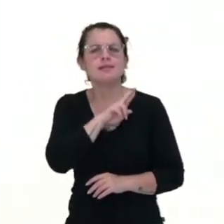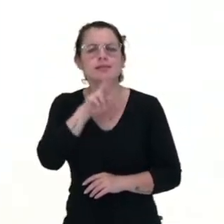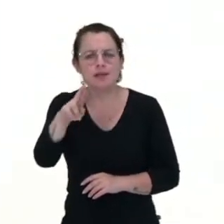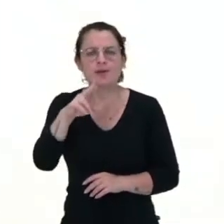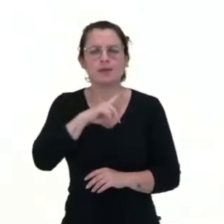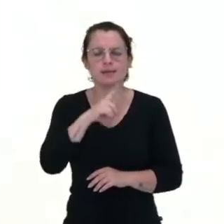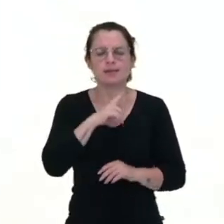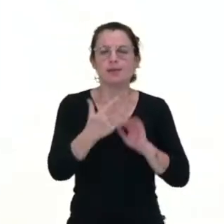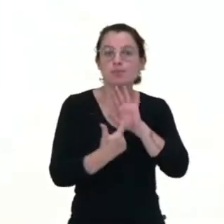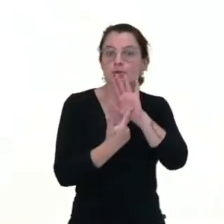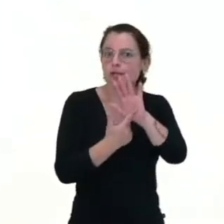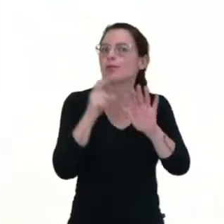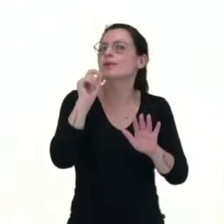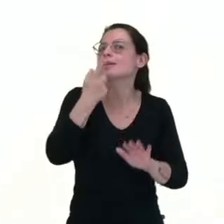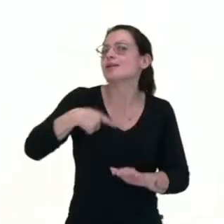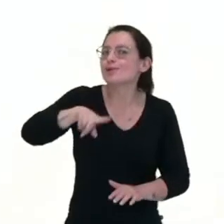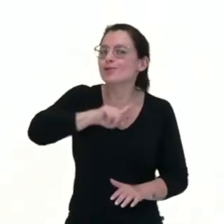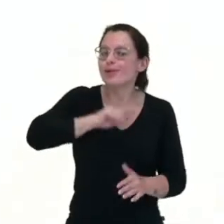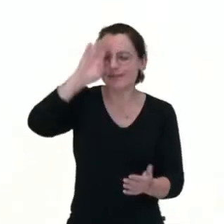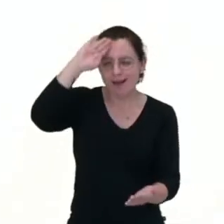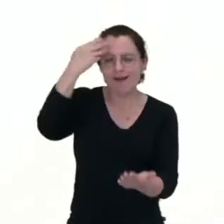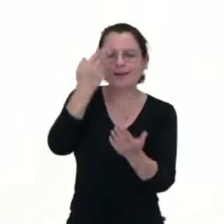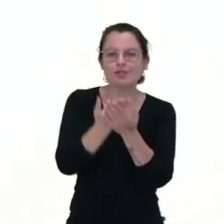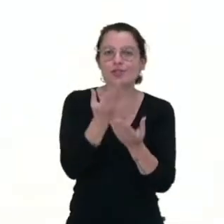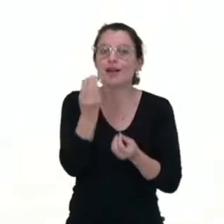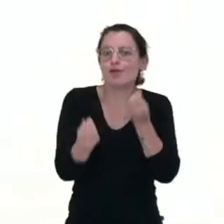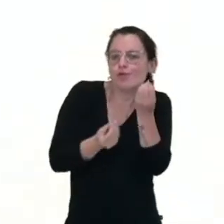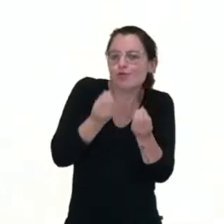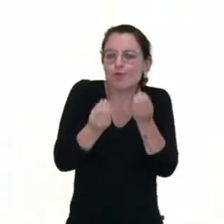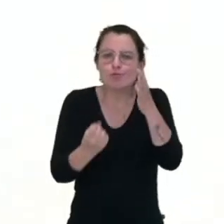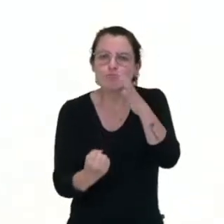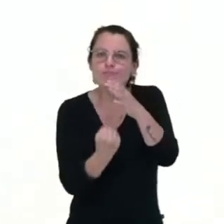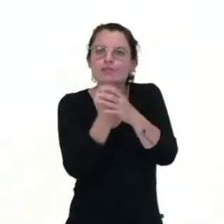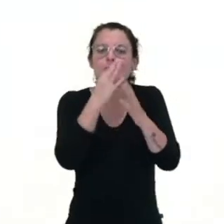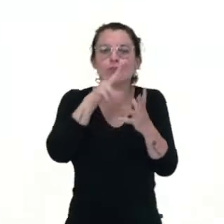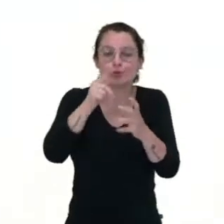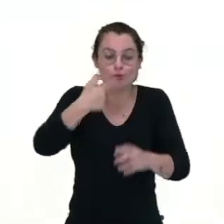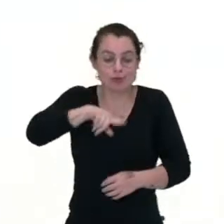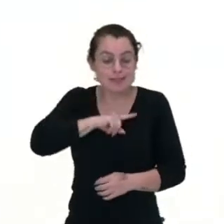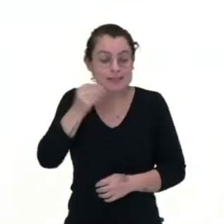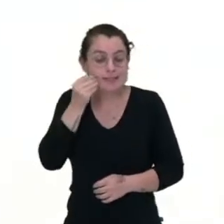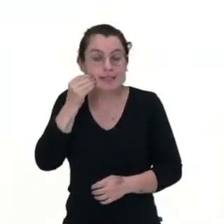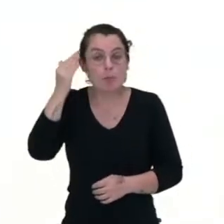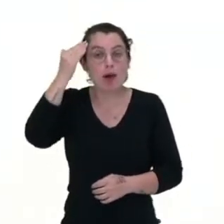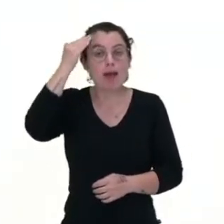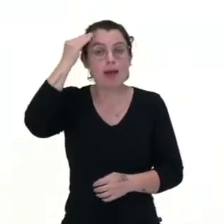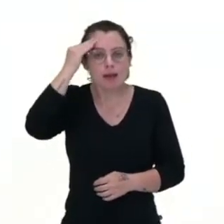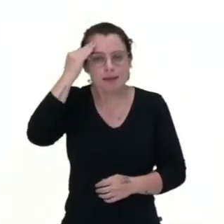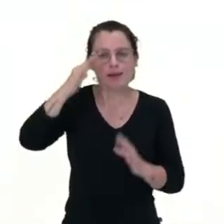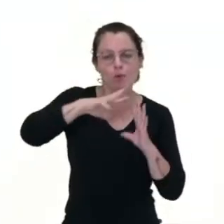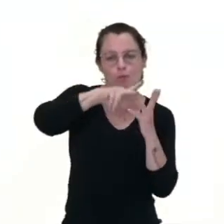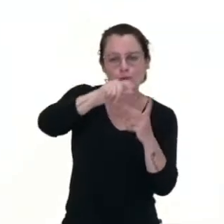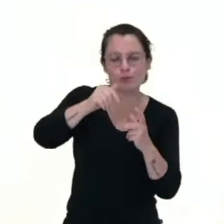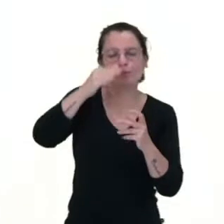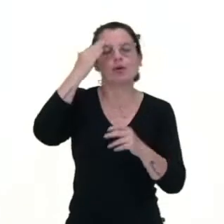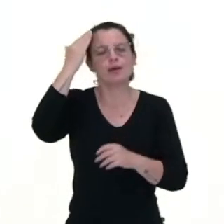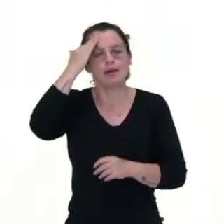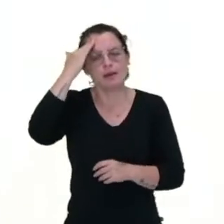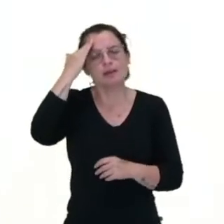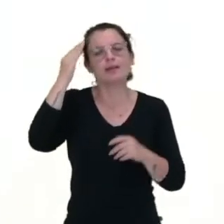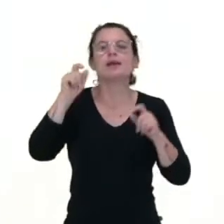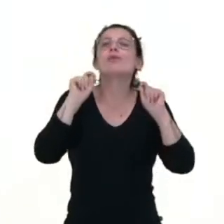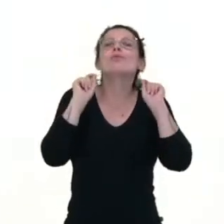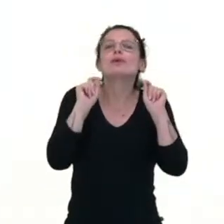podemos acreditar. Então é uma visão de mundo, uma maneira de entender este mundo, de compreender as